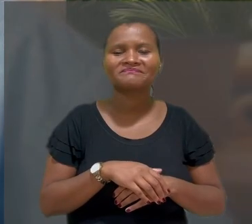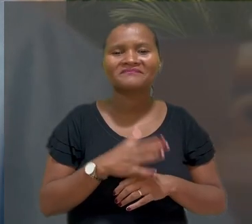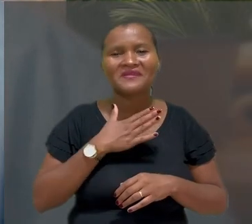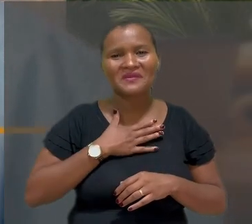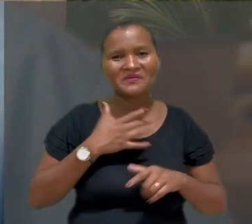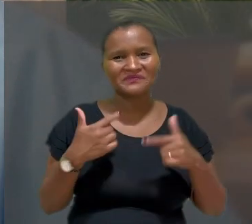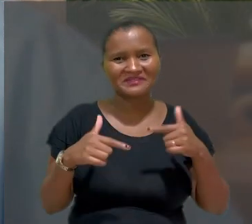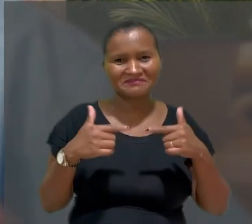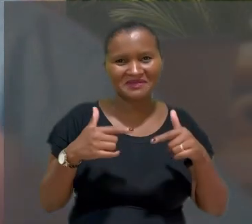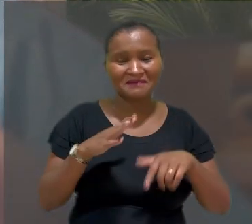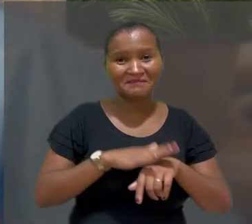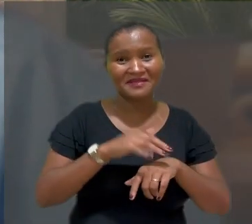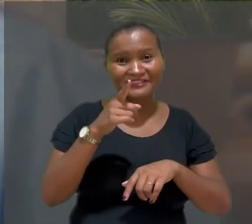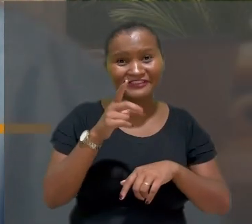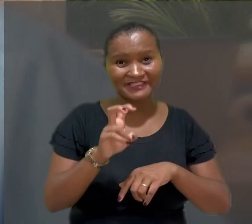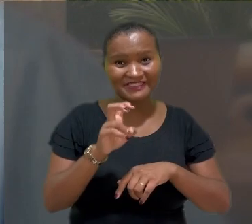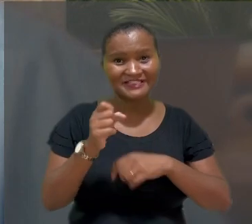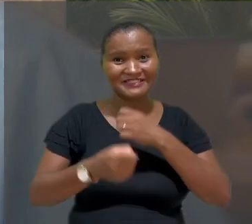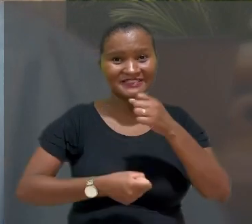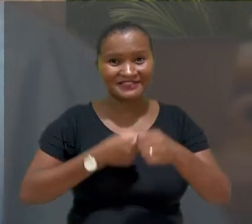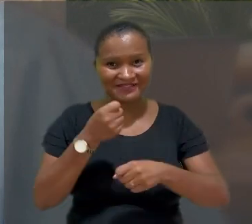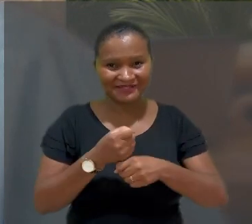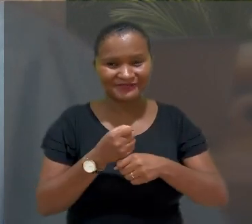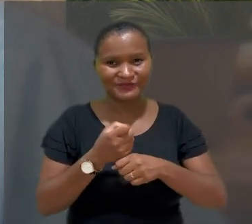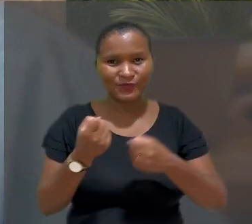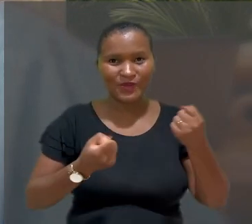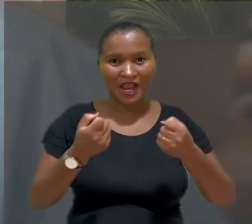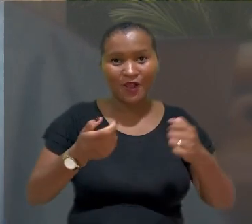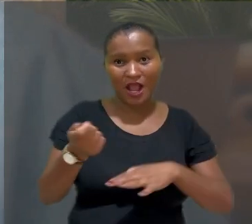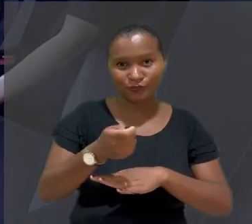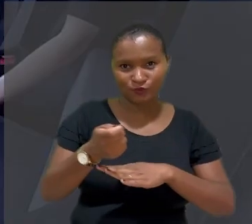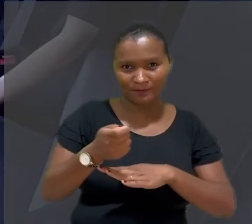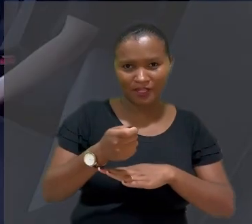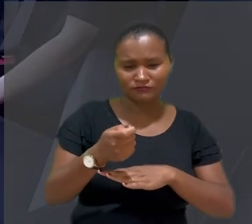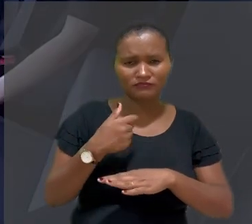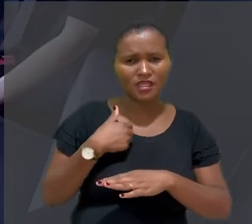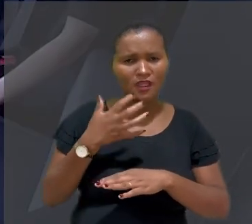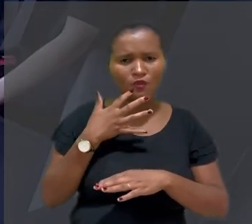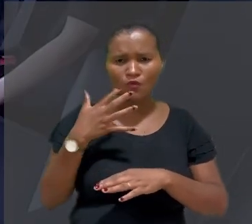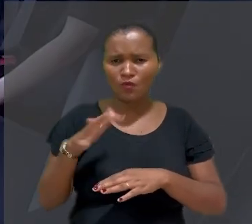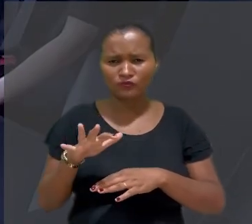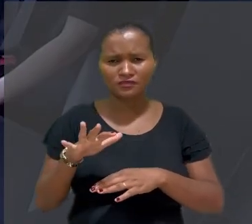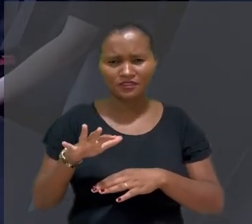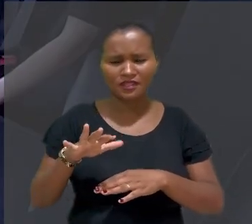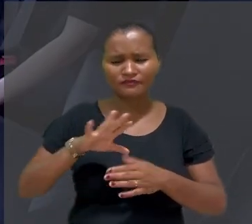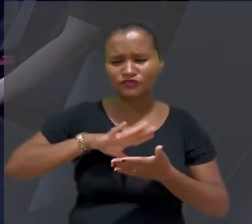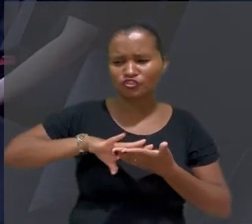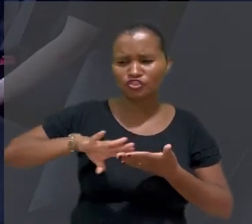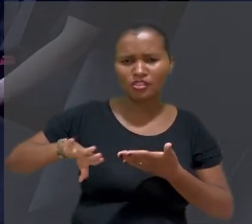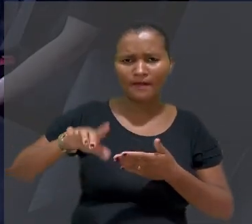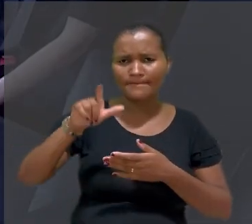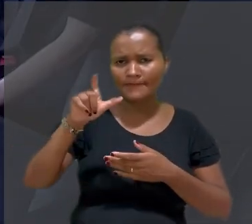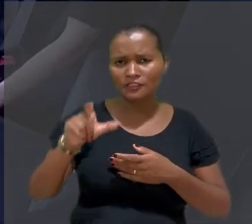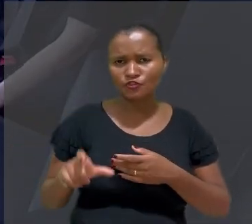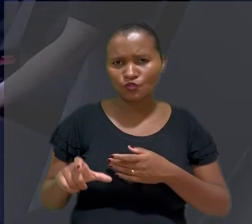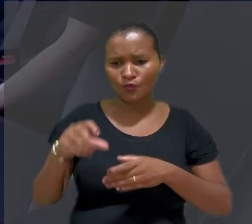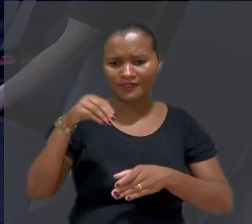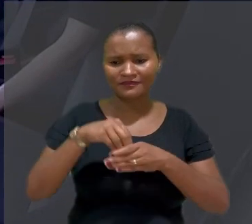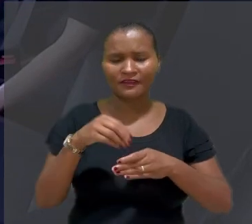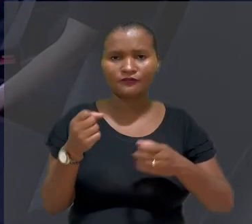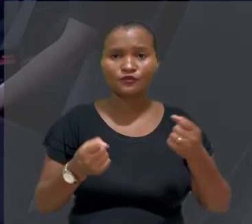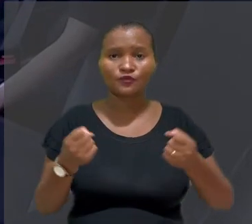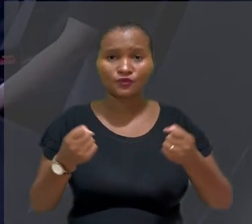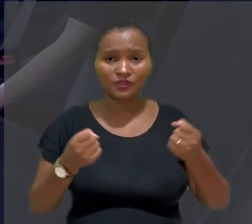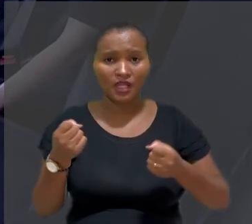Eu trabalho há mais de 15 anos com veículos autônomos. Eu sou completamente contra de tirar a pessoa que